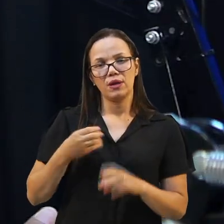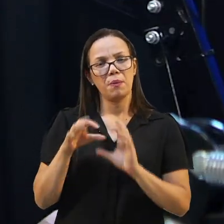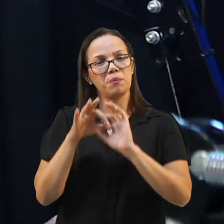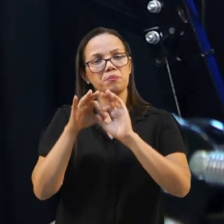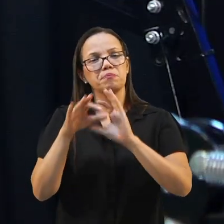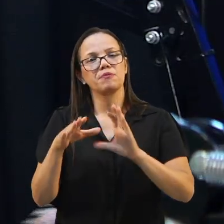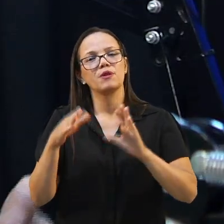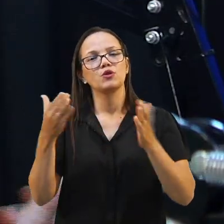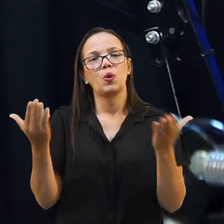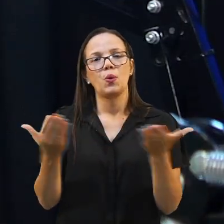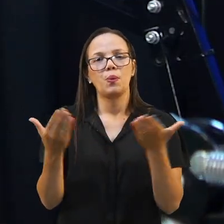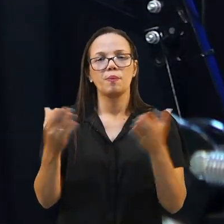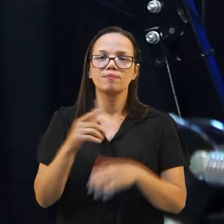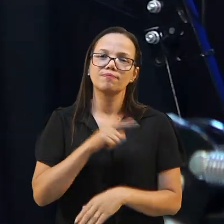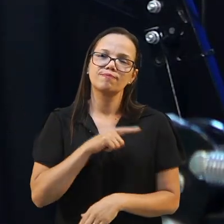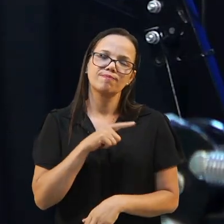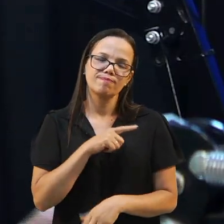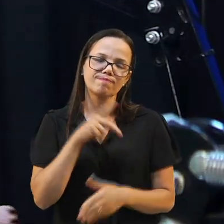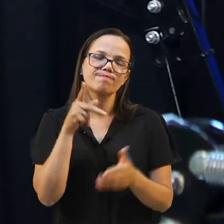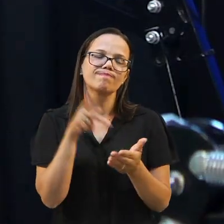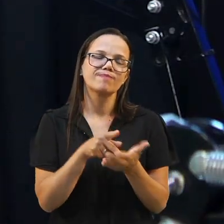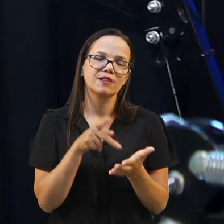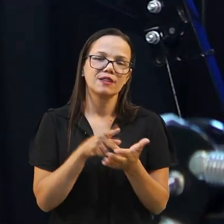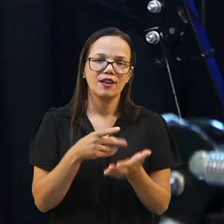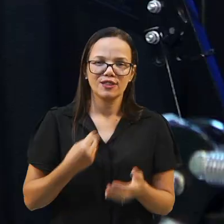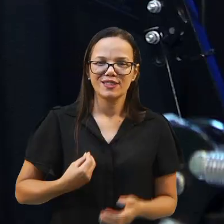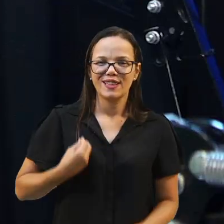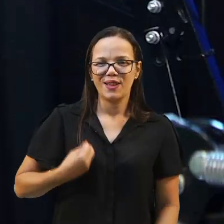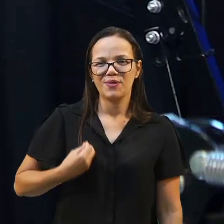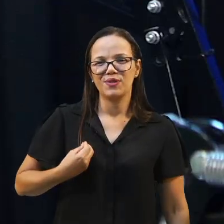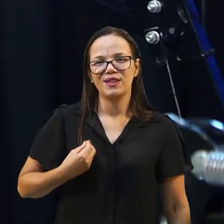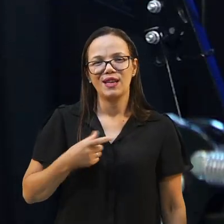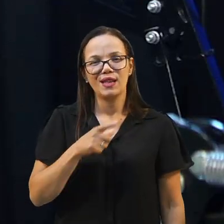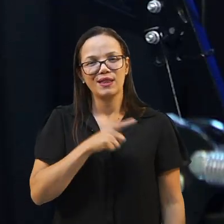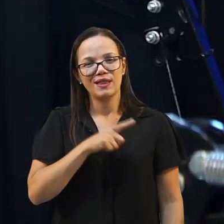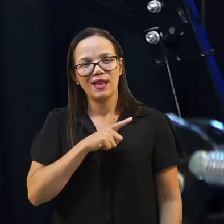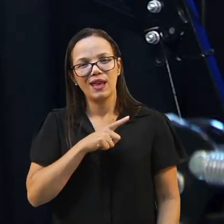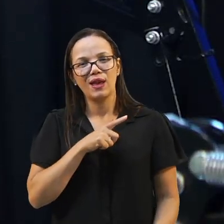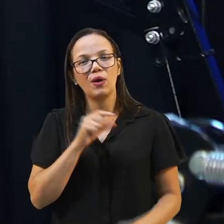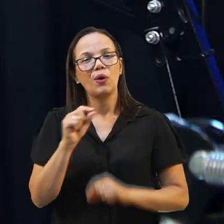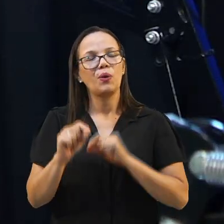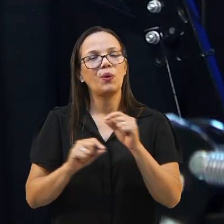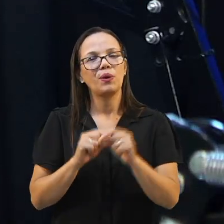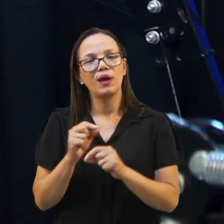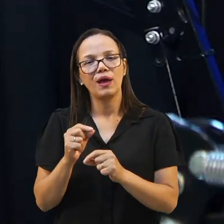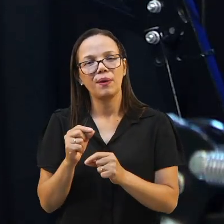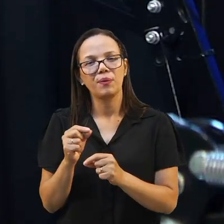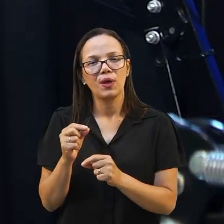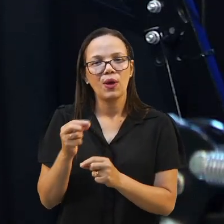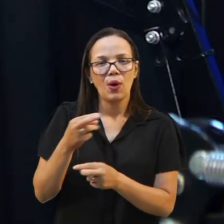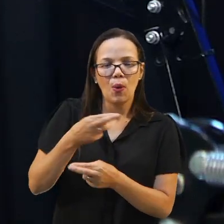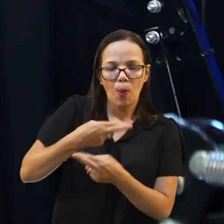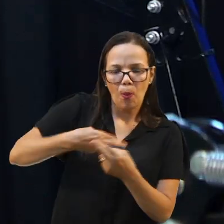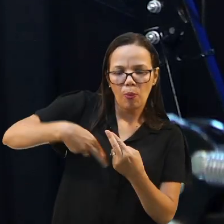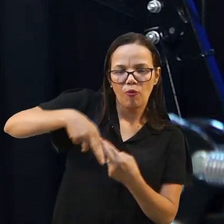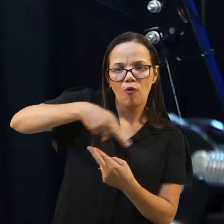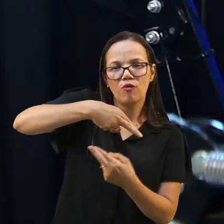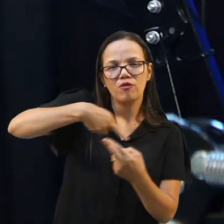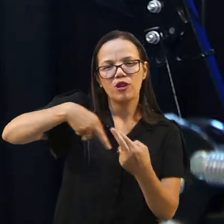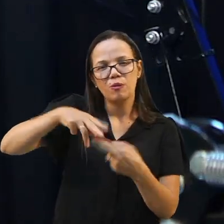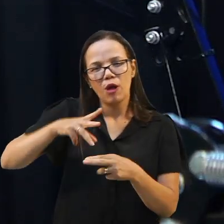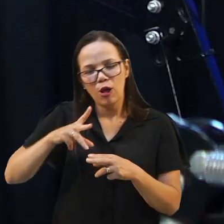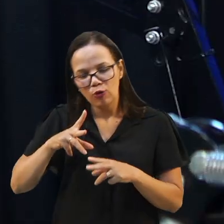hoje ter essa realidade, né? Eu tenho um envolvimento bastante intenso no Grupo Luta pela